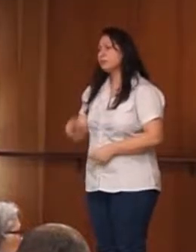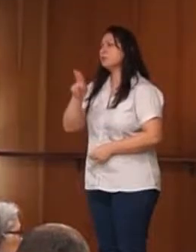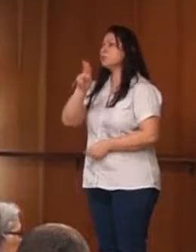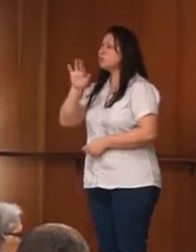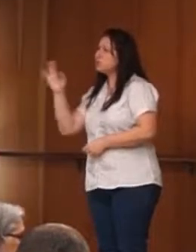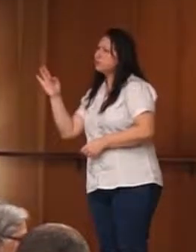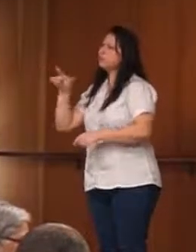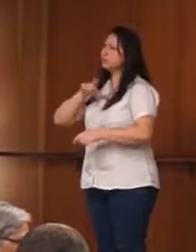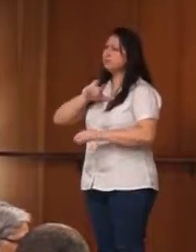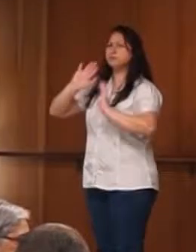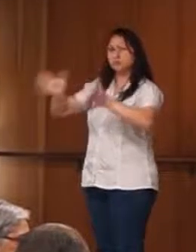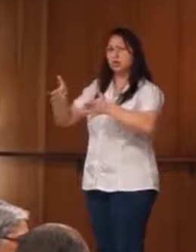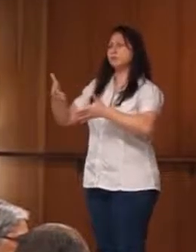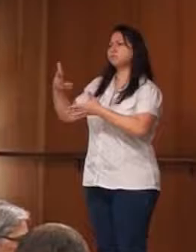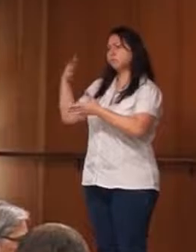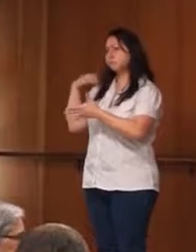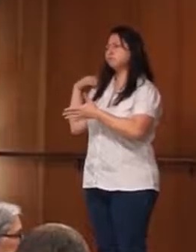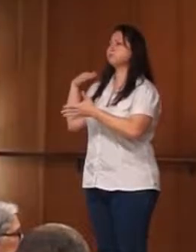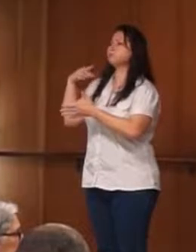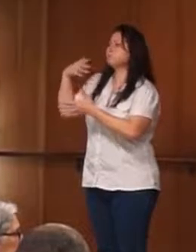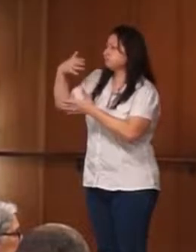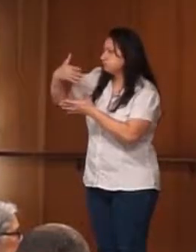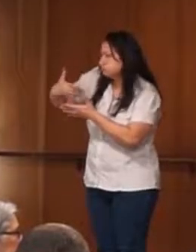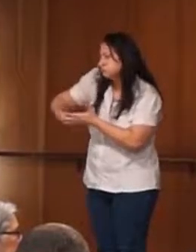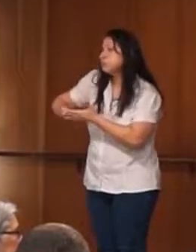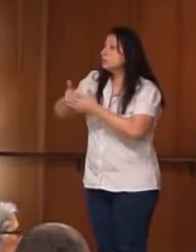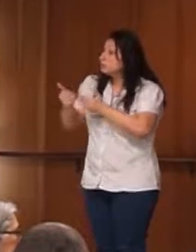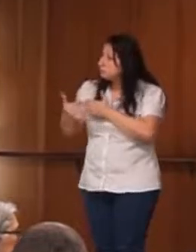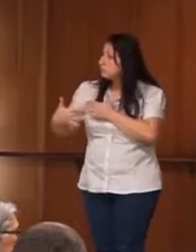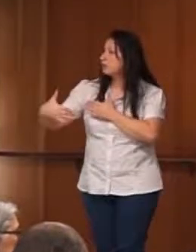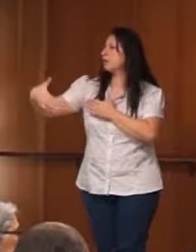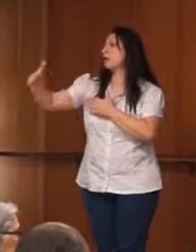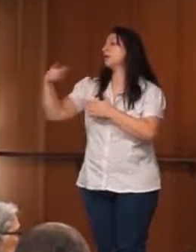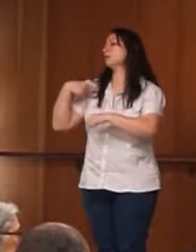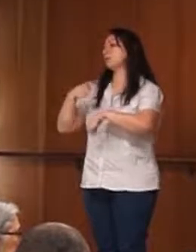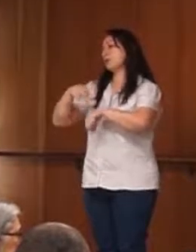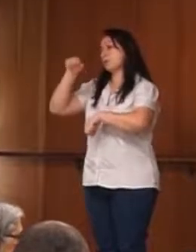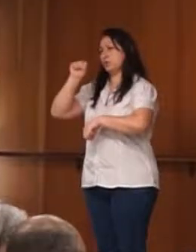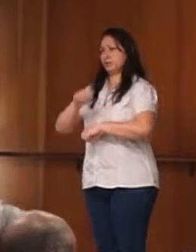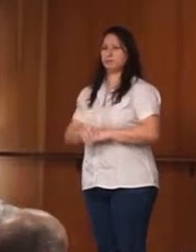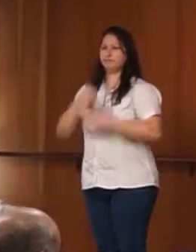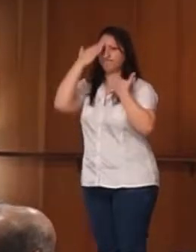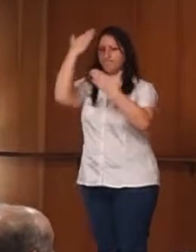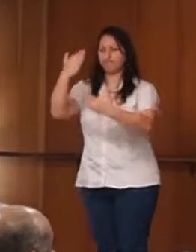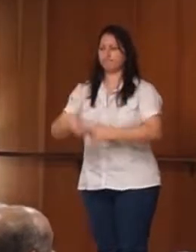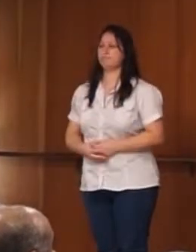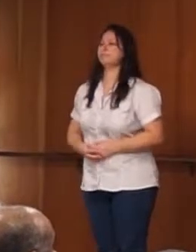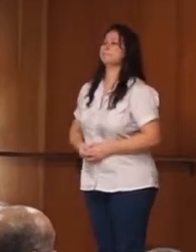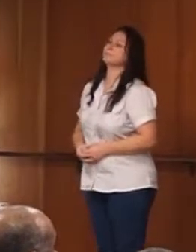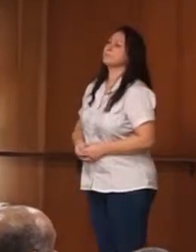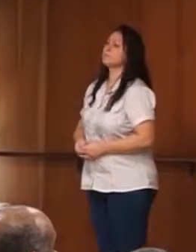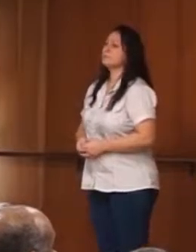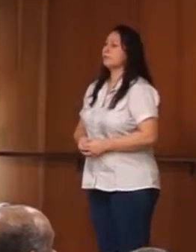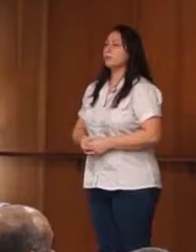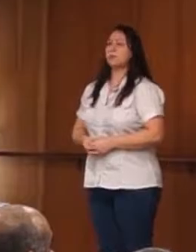sempre fazendo e continuará fazendo na pós-graduação. Muito obrigada.